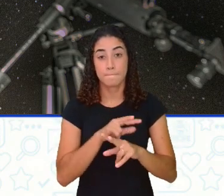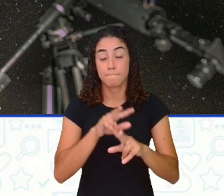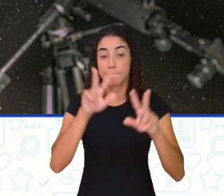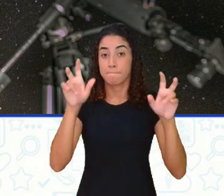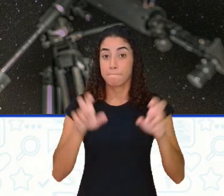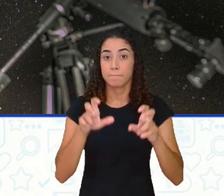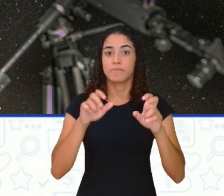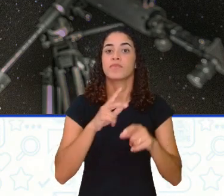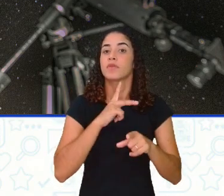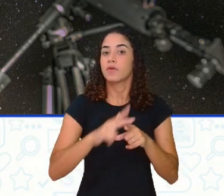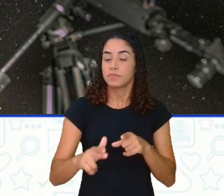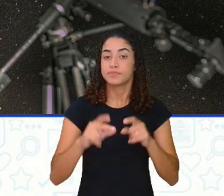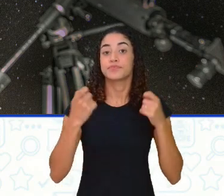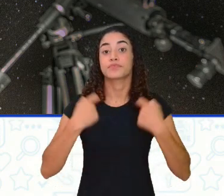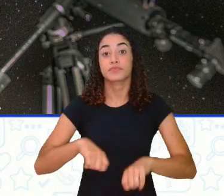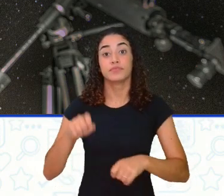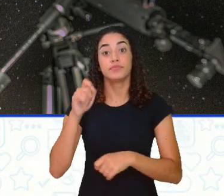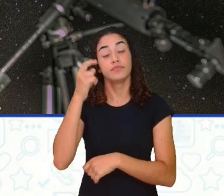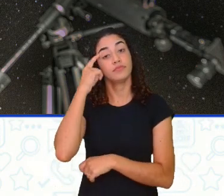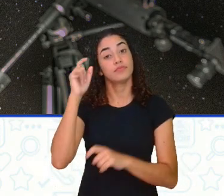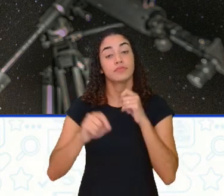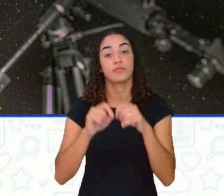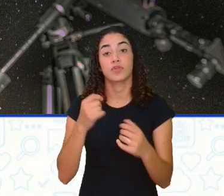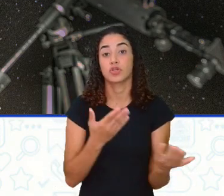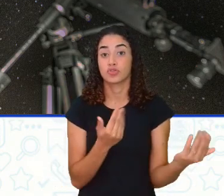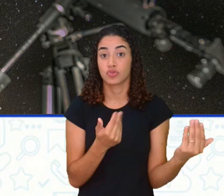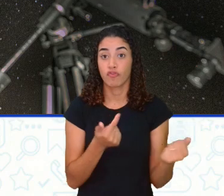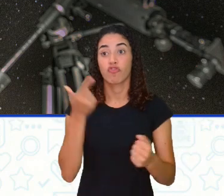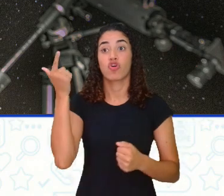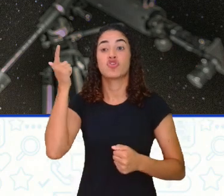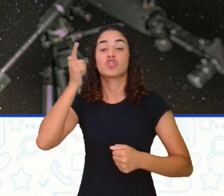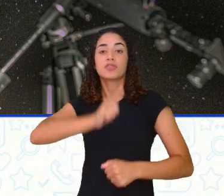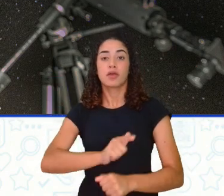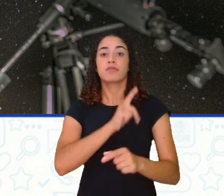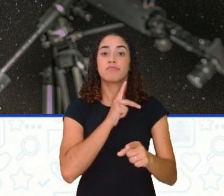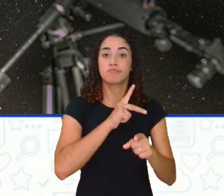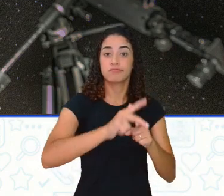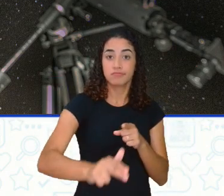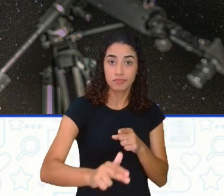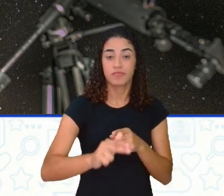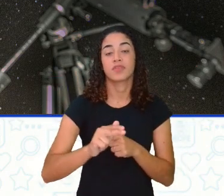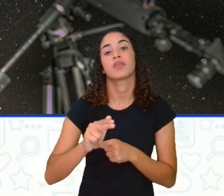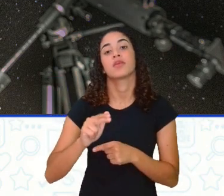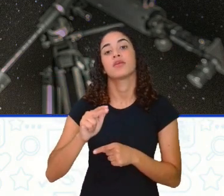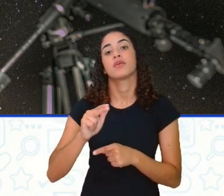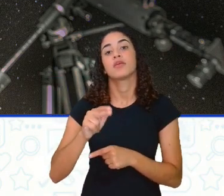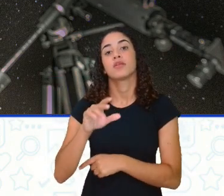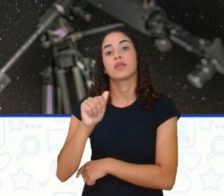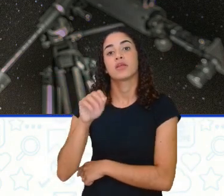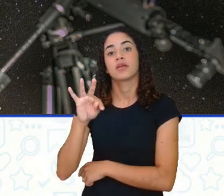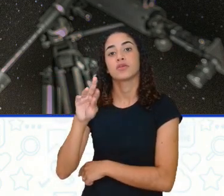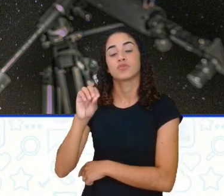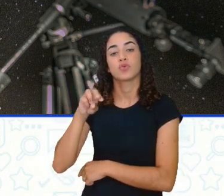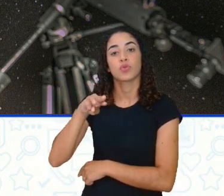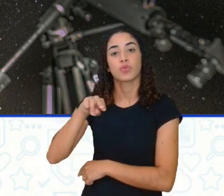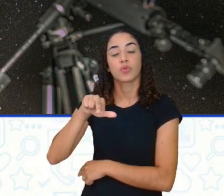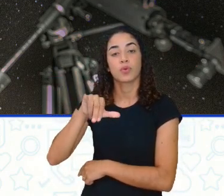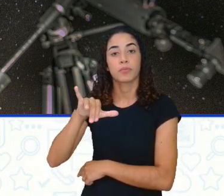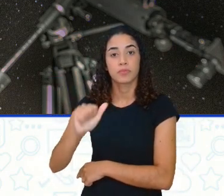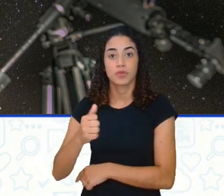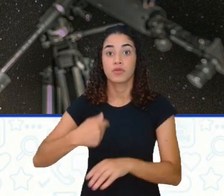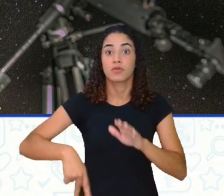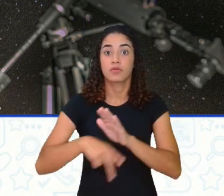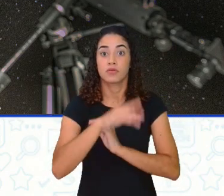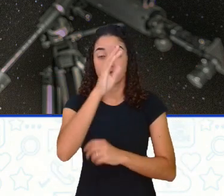de Astronomia, um exemplo seria: jovem conquista renomado prêmio inédito de astronomia para o país. Então, eu já estou dizendo